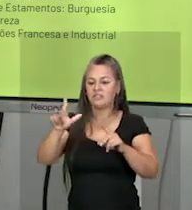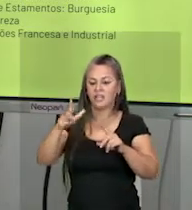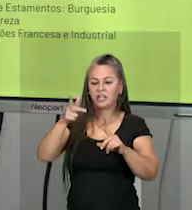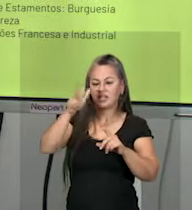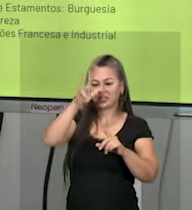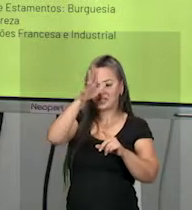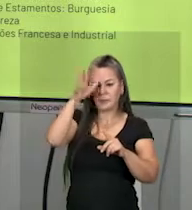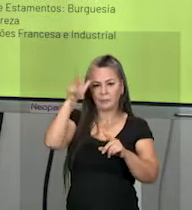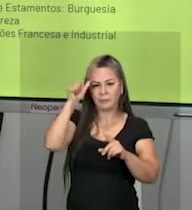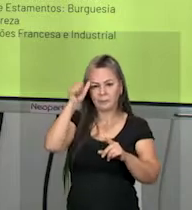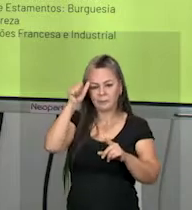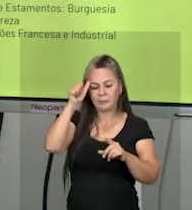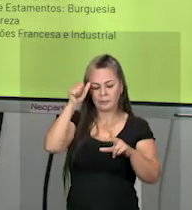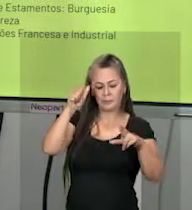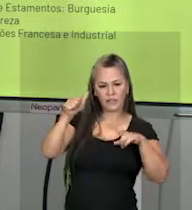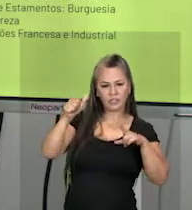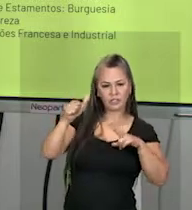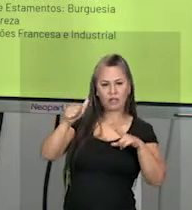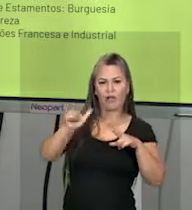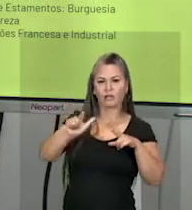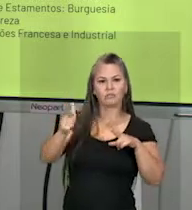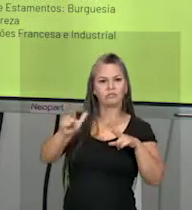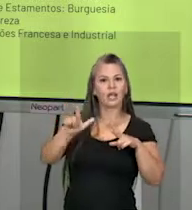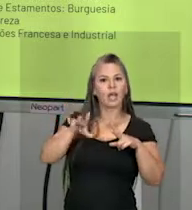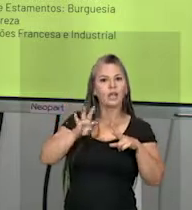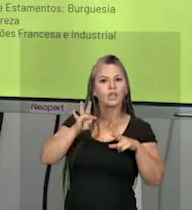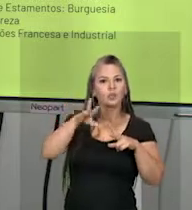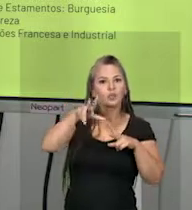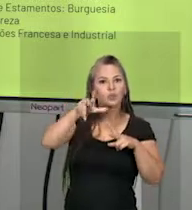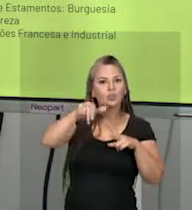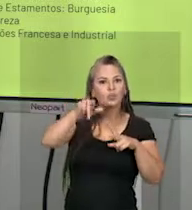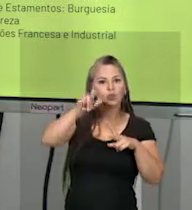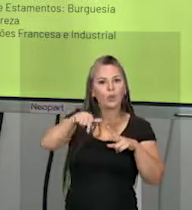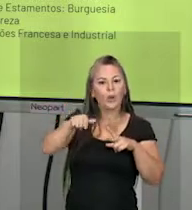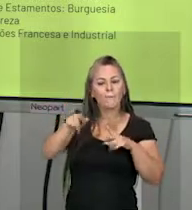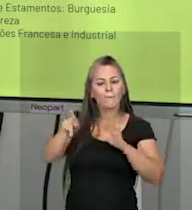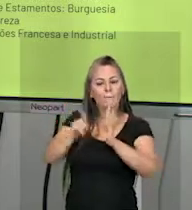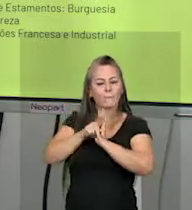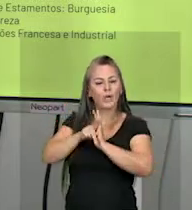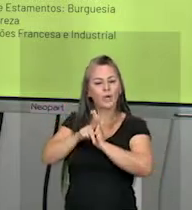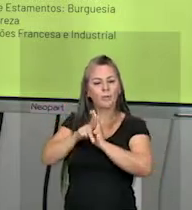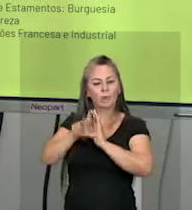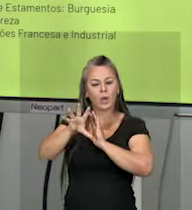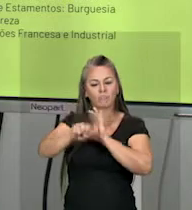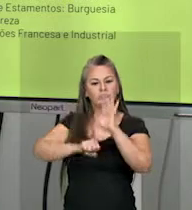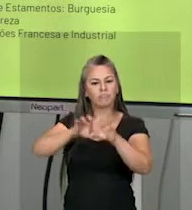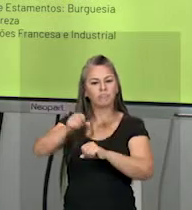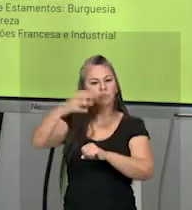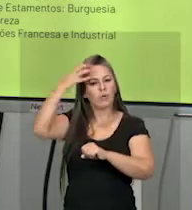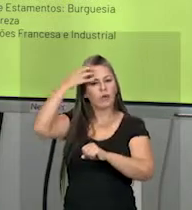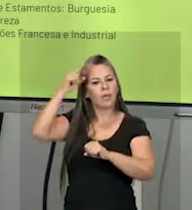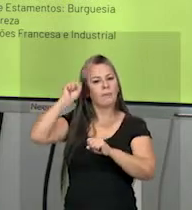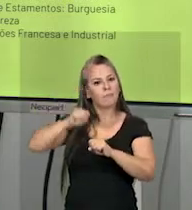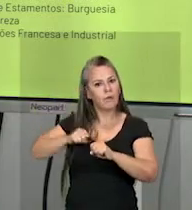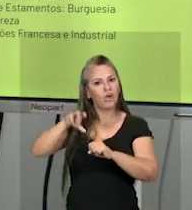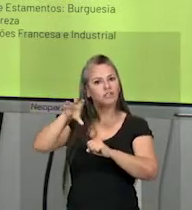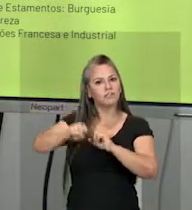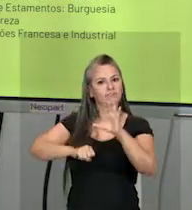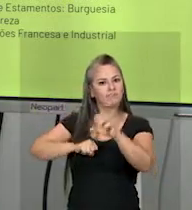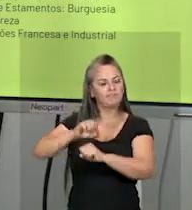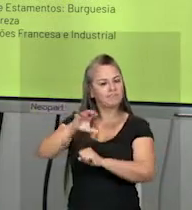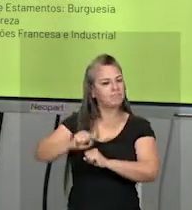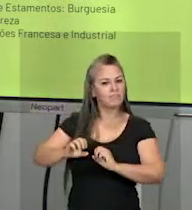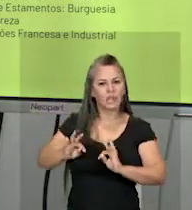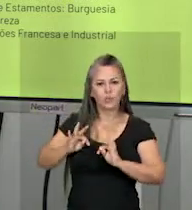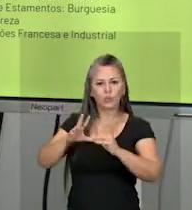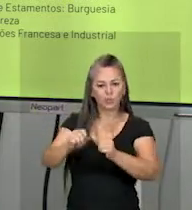público. Né? Aquilo que você considera público ou privado, de repente pode virar uma possessão do rei, porque assim ele definiu, ok?